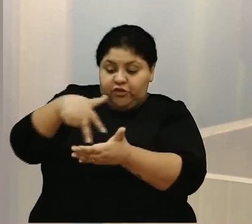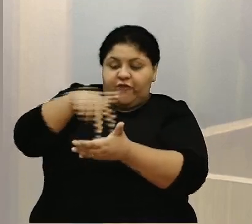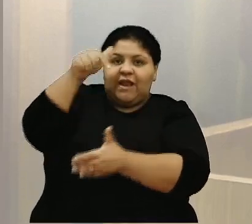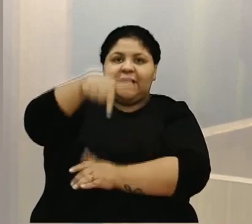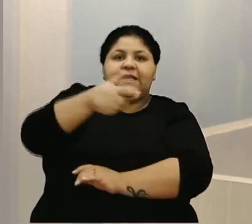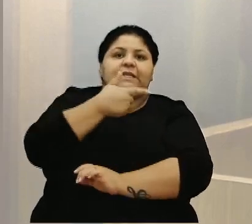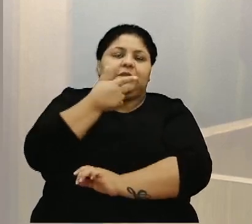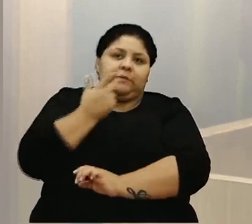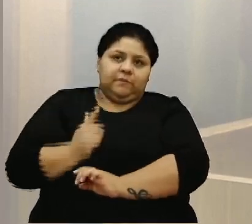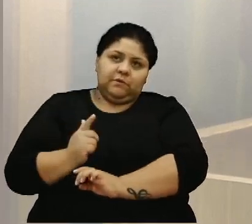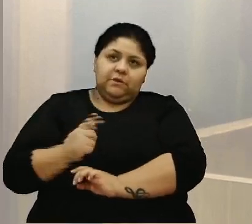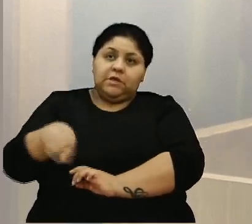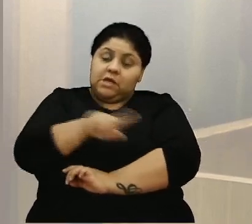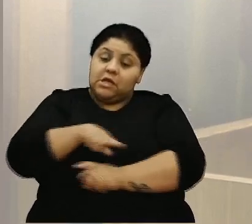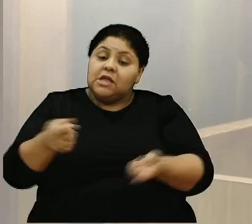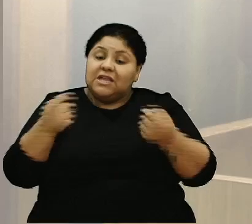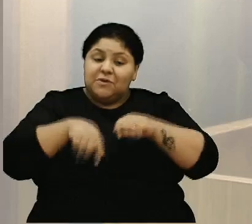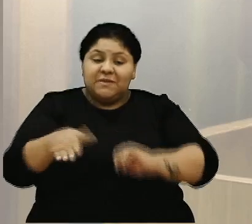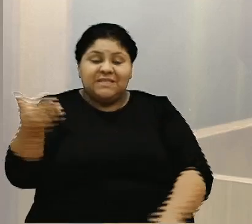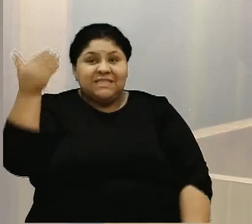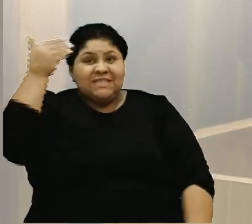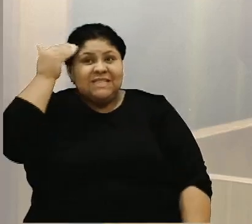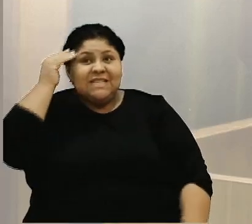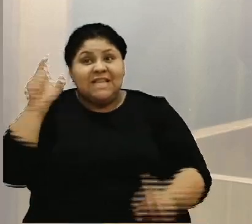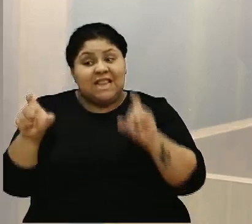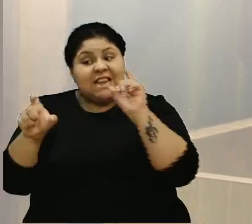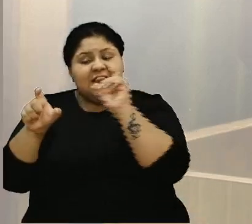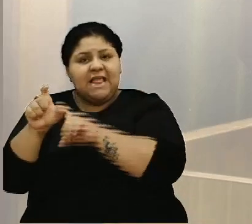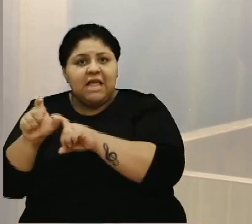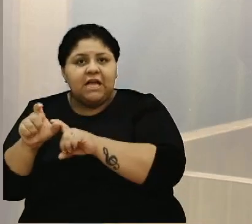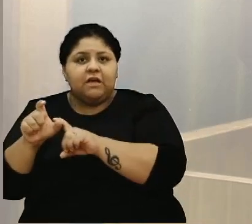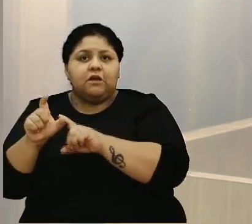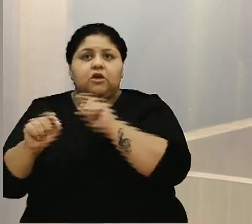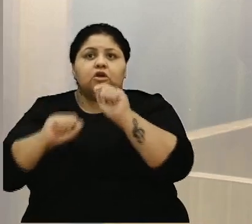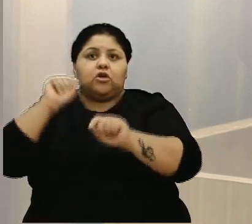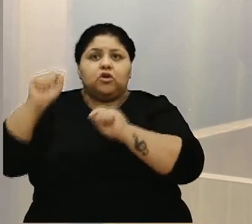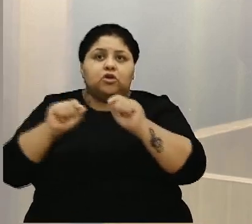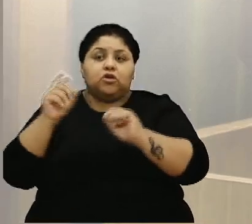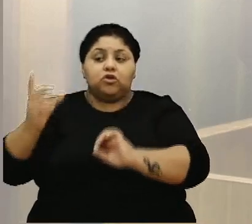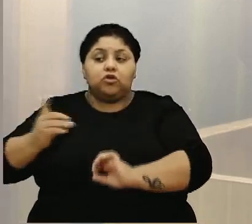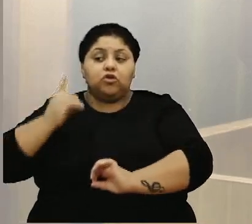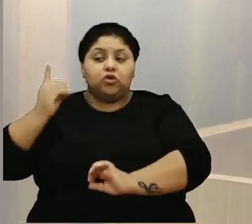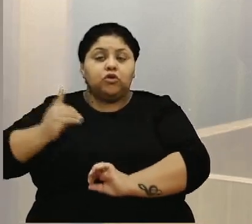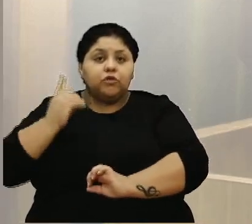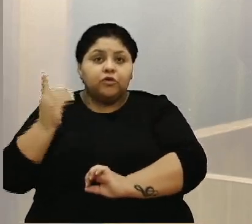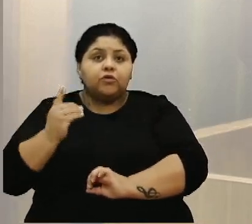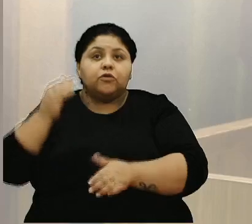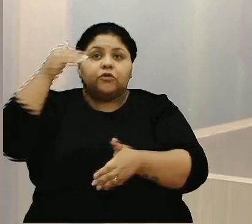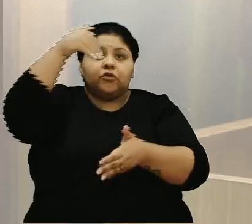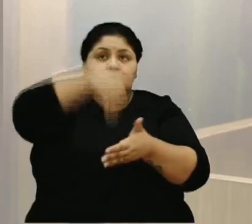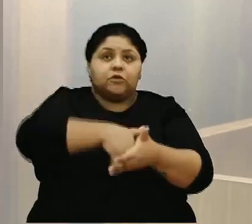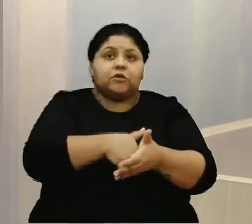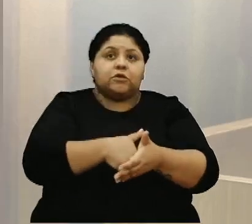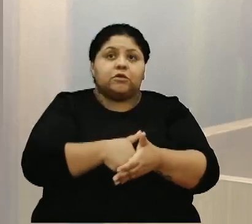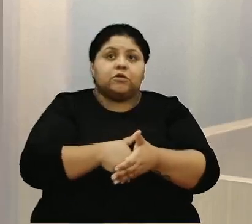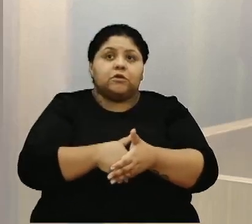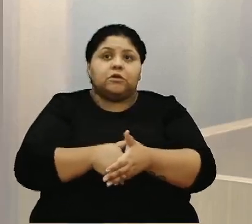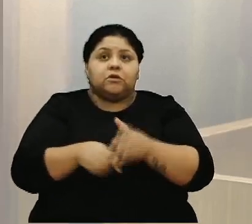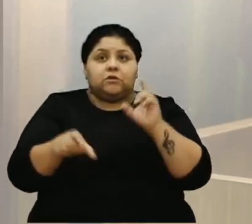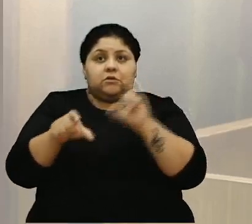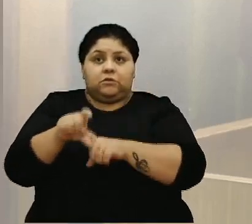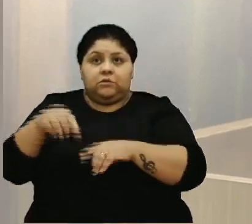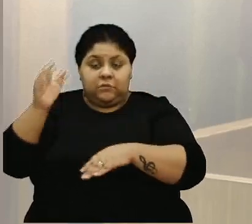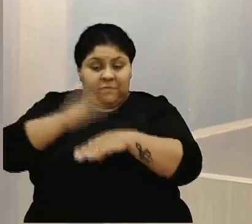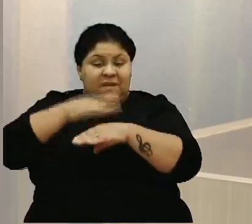tribuna. Então a gente precisa entender da dívida, entender quais são os deputados que votam para endividar ainda mais o